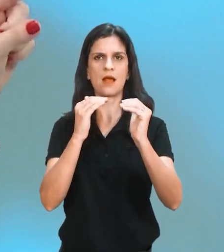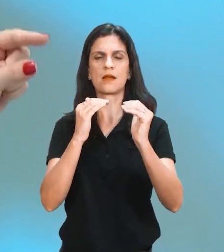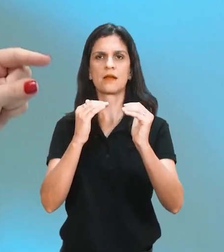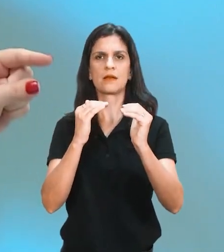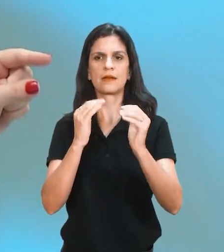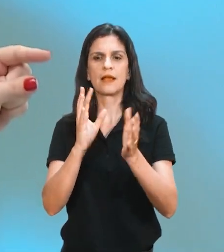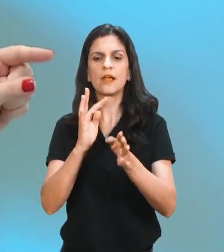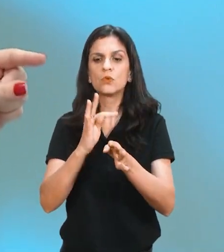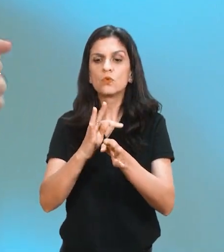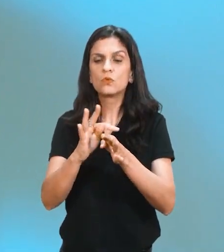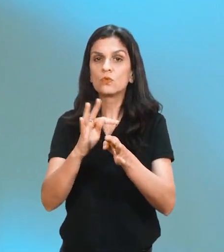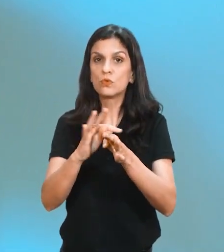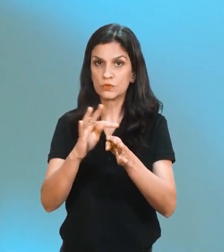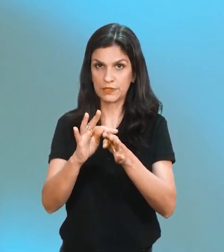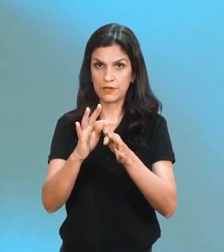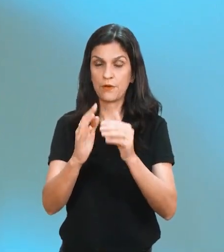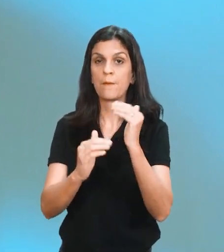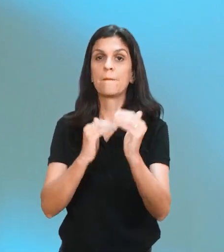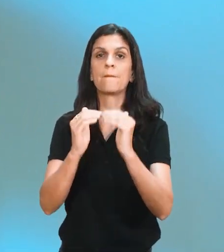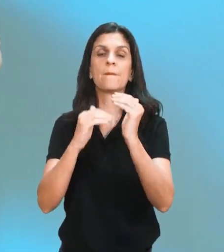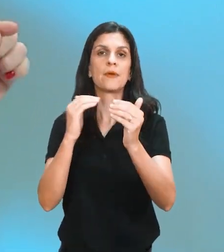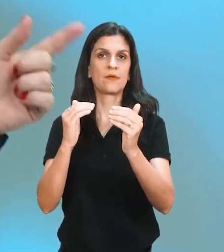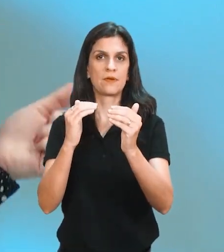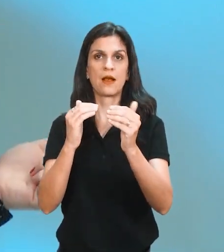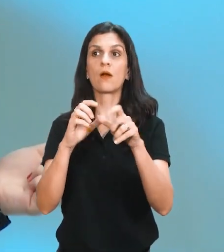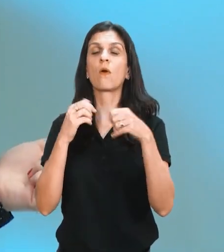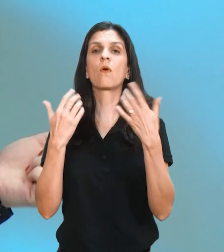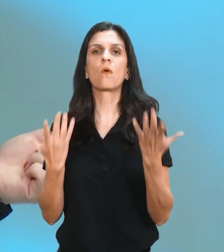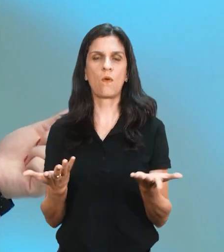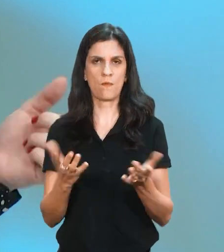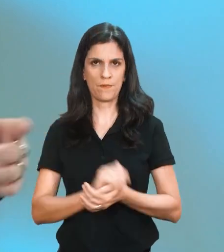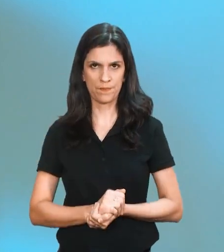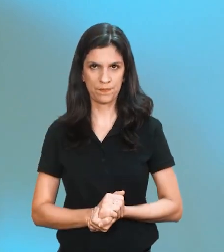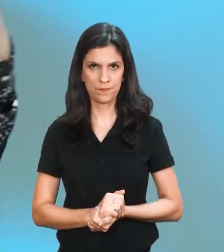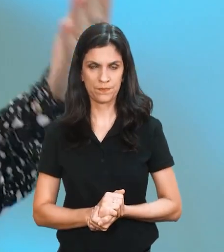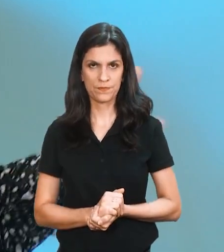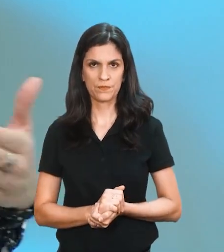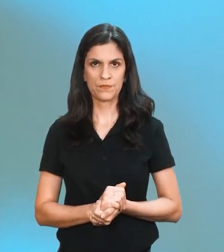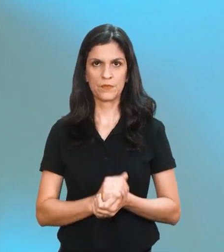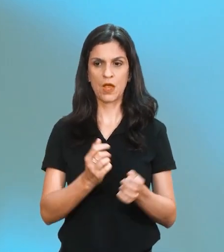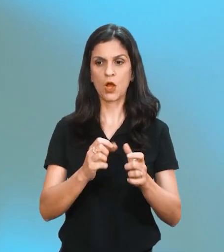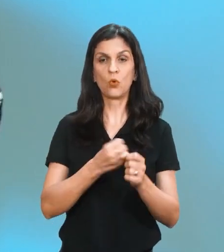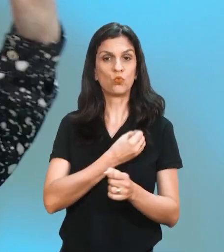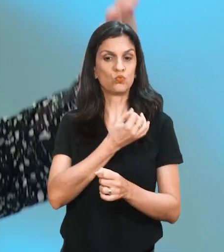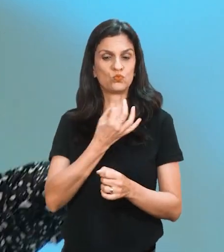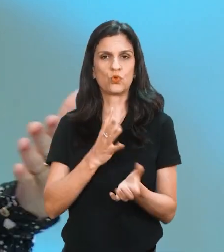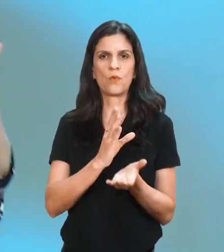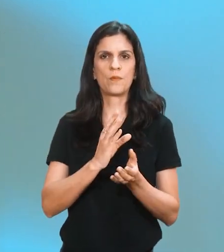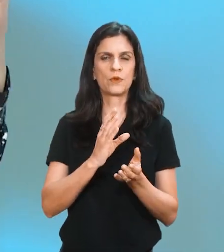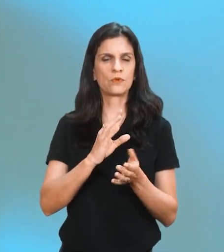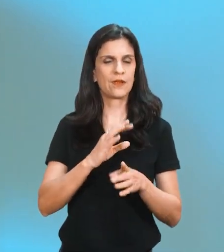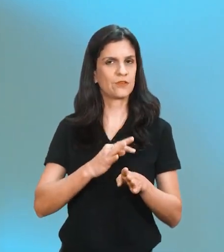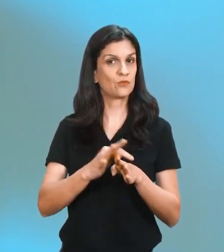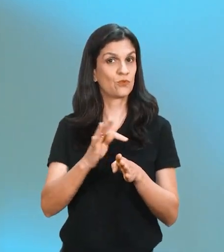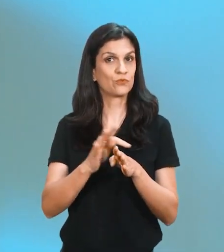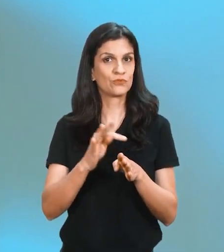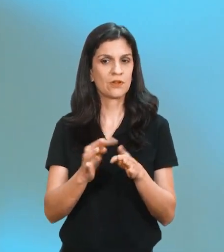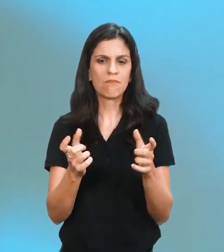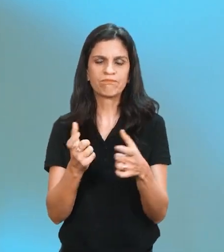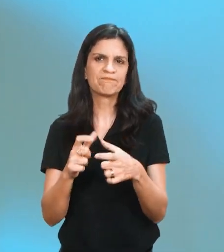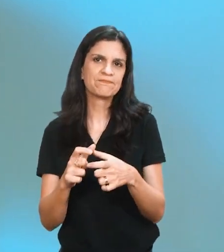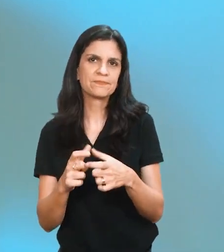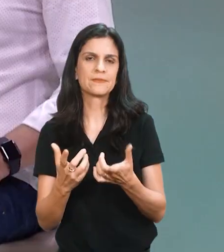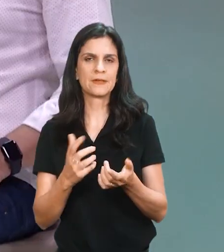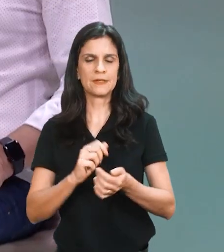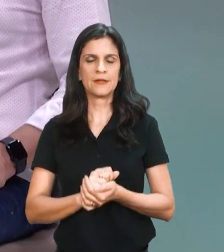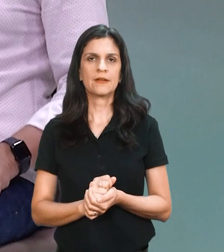trabalhar? Porque tem uma questão também que o número de conselhos aqui não é suficiente. Não. Então, como que a gente pode atuar nesse sentido de aumentar esses